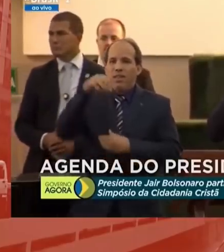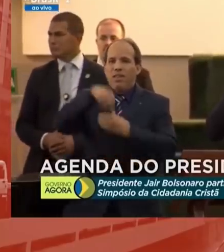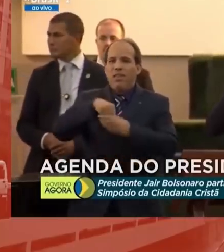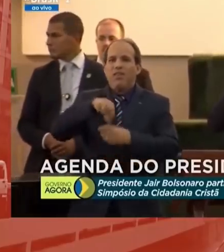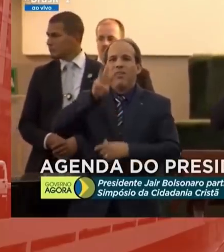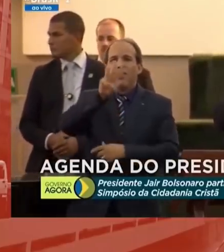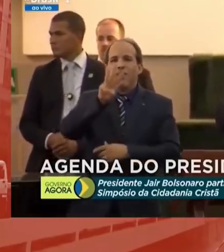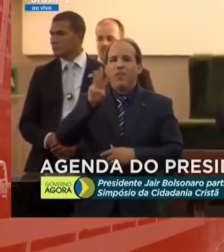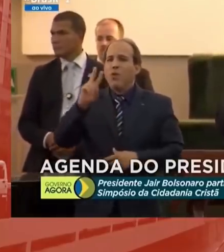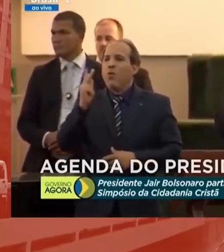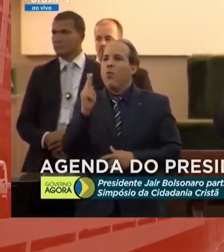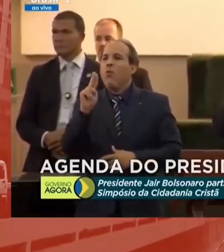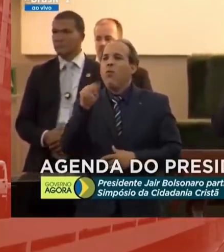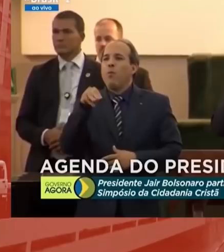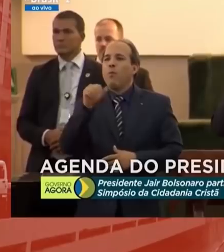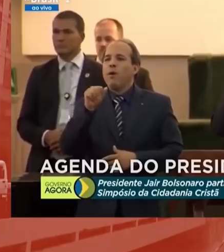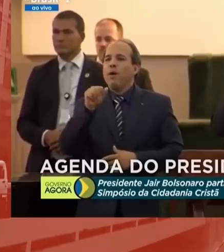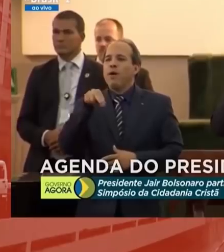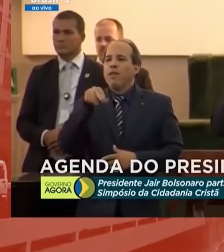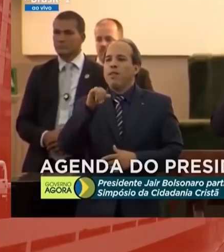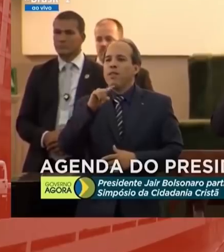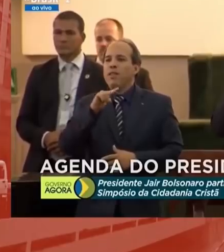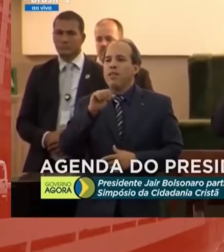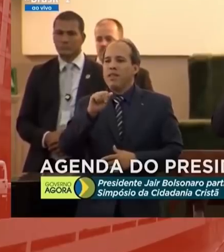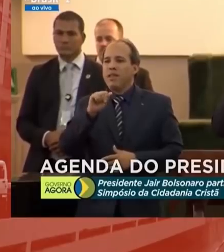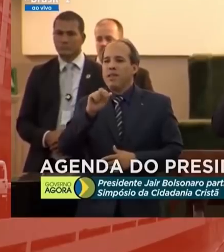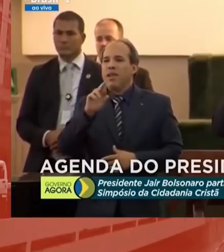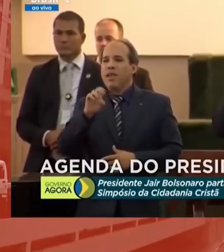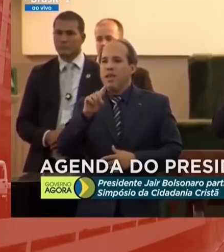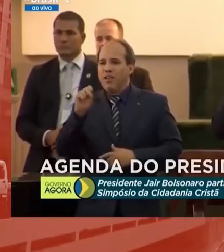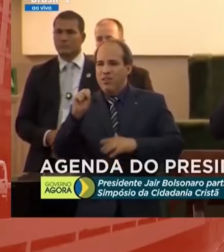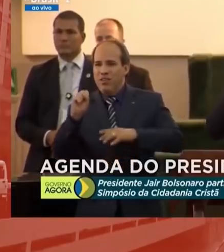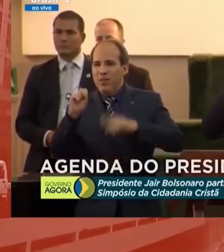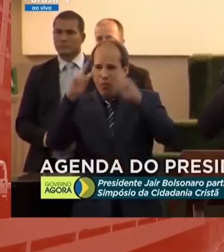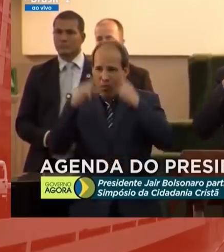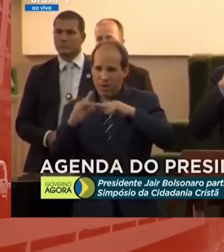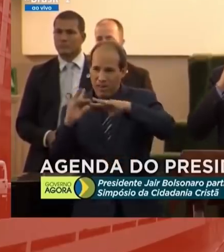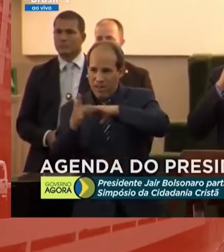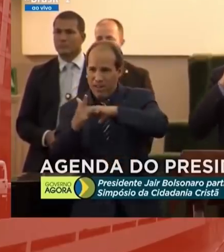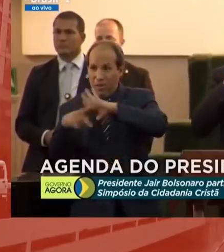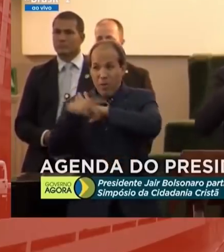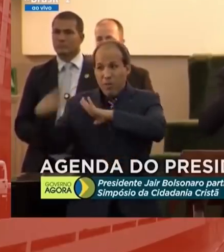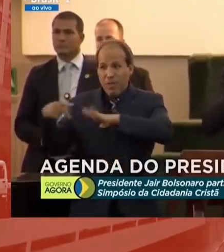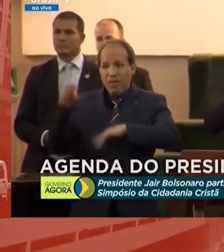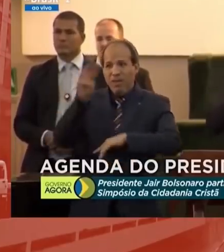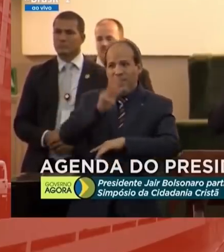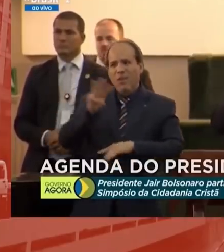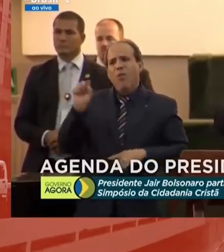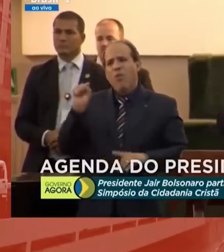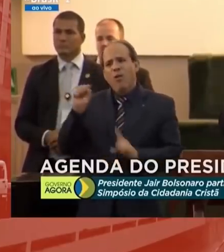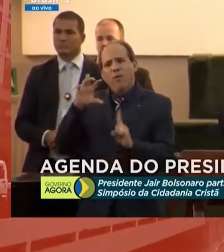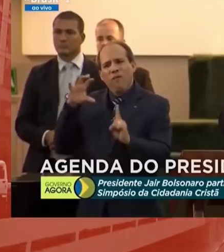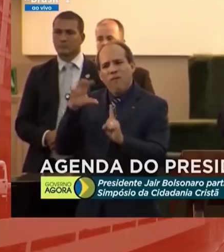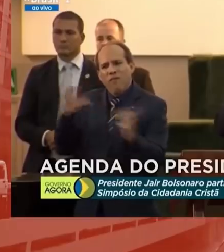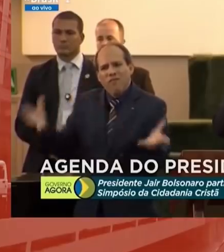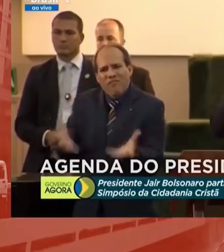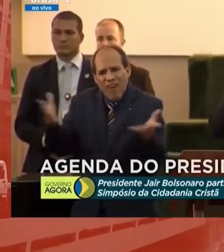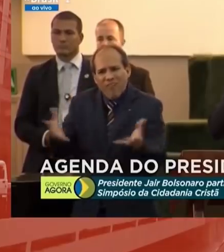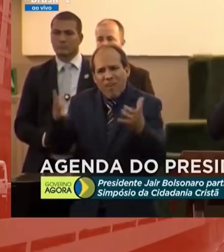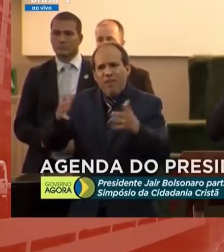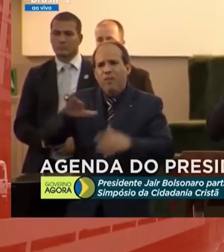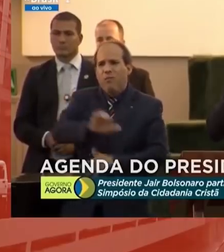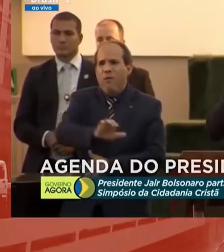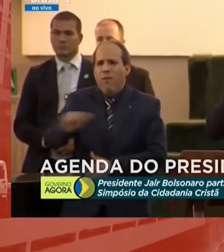Ministério, né, dos Direitos Humanos, é da Mulher, da Igualdade Racial, da Justiça, da Educação, da